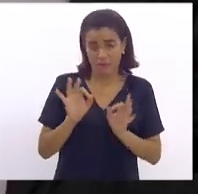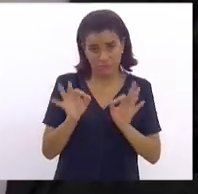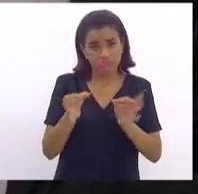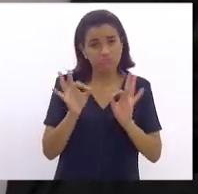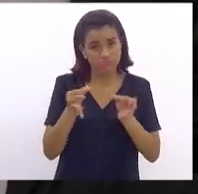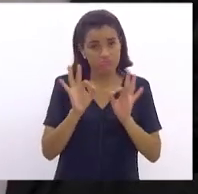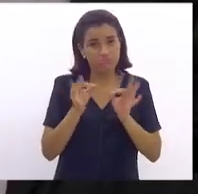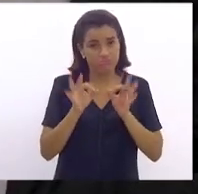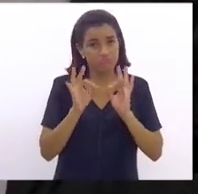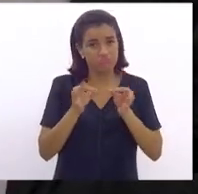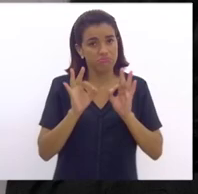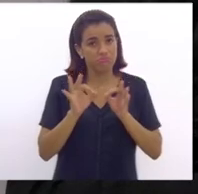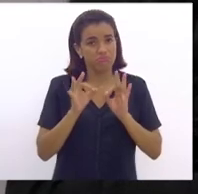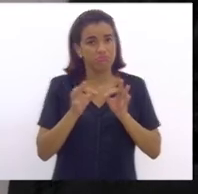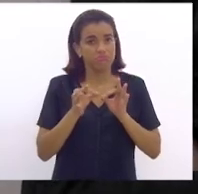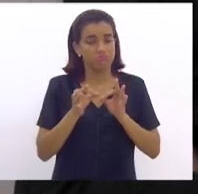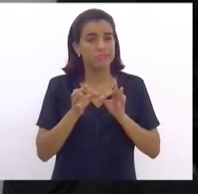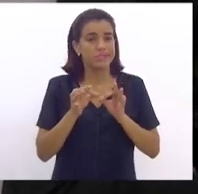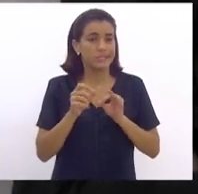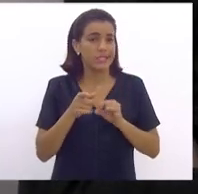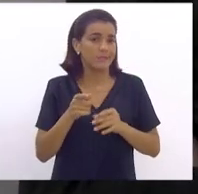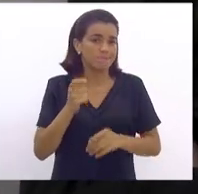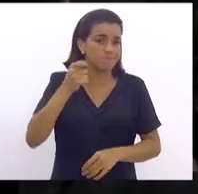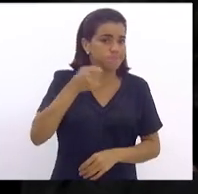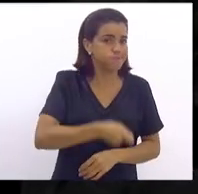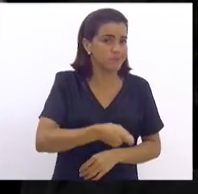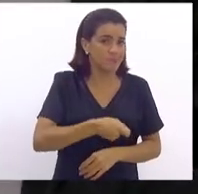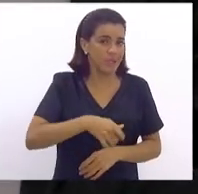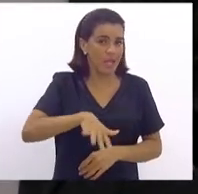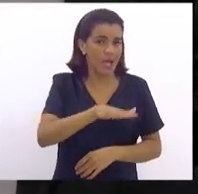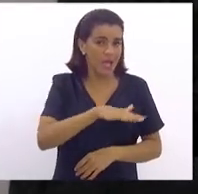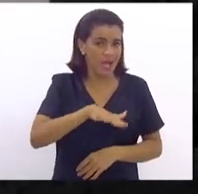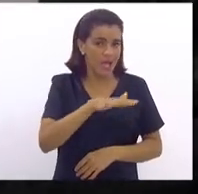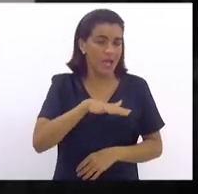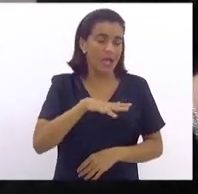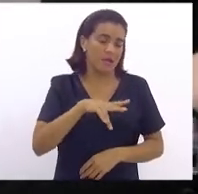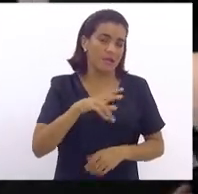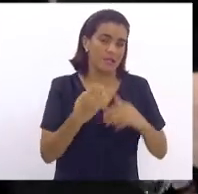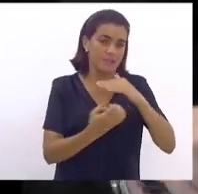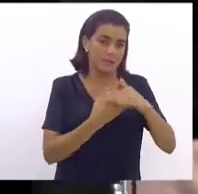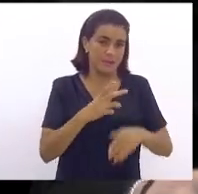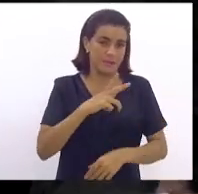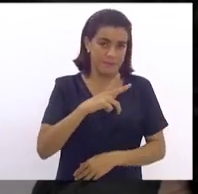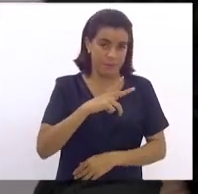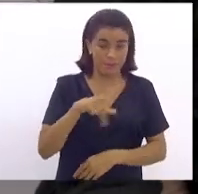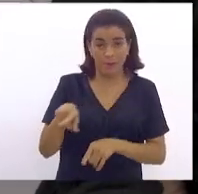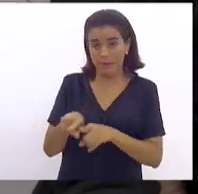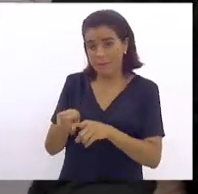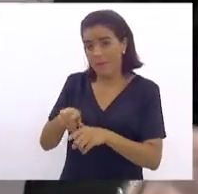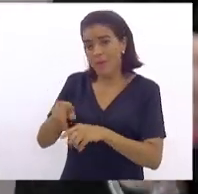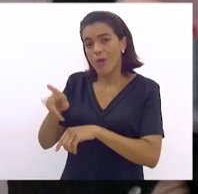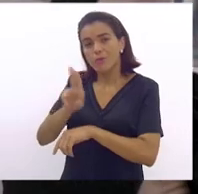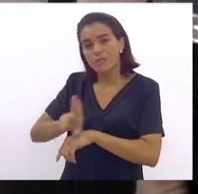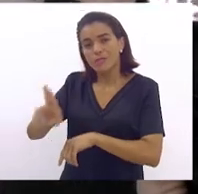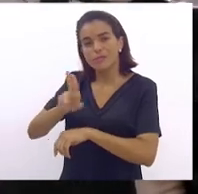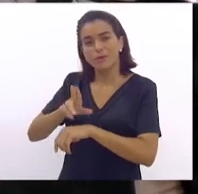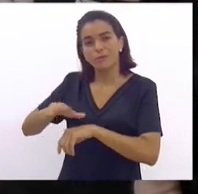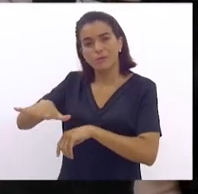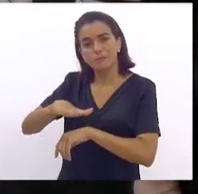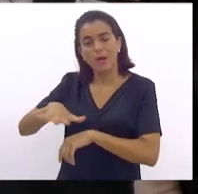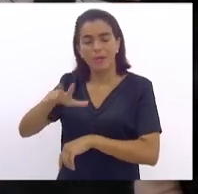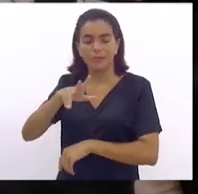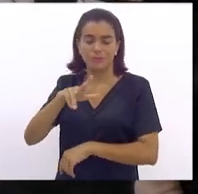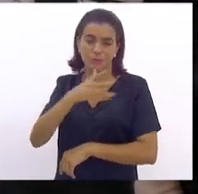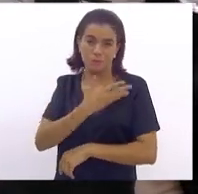mesmo a questão do público e do privado. E a ideia é essa. Na verdade, a gente não